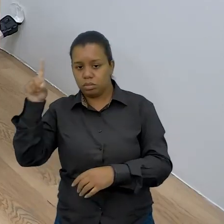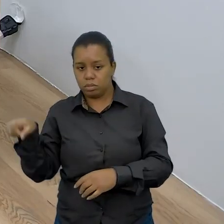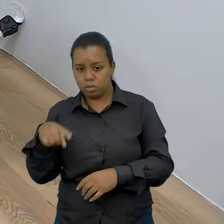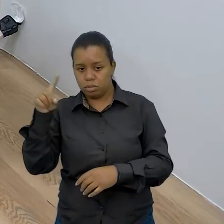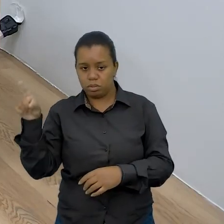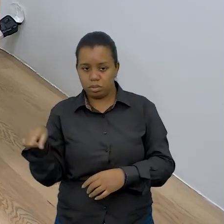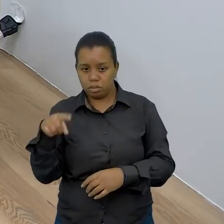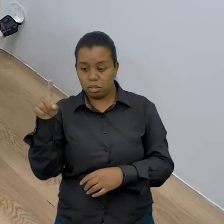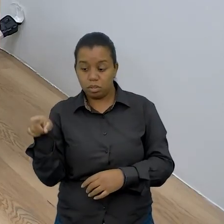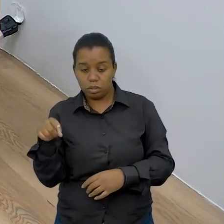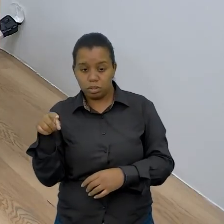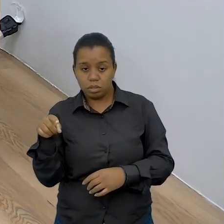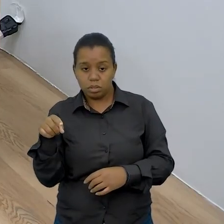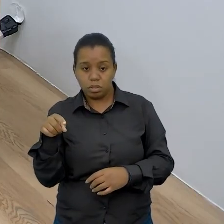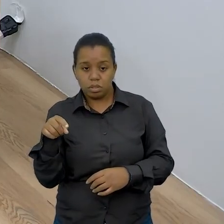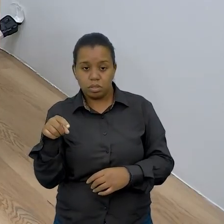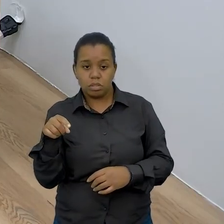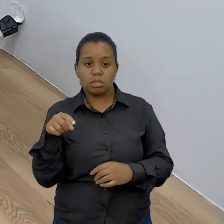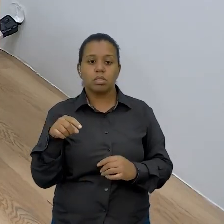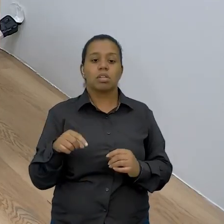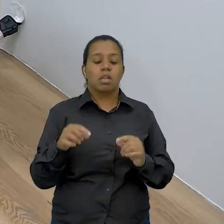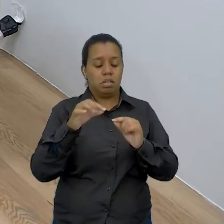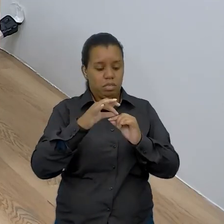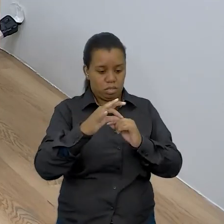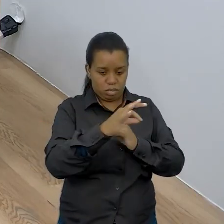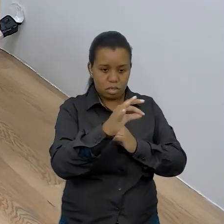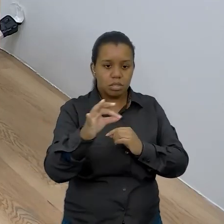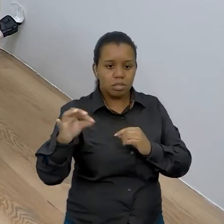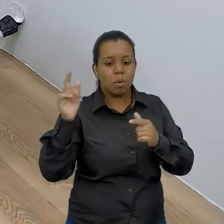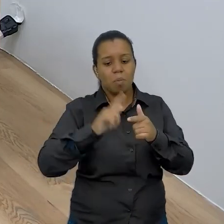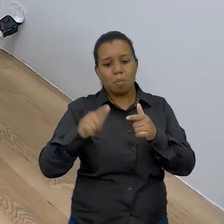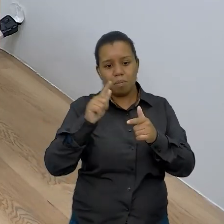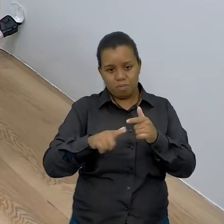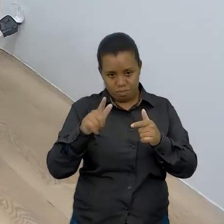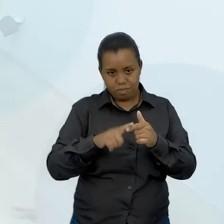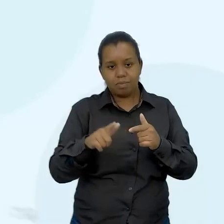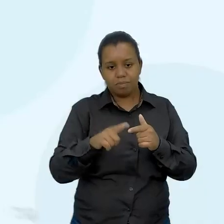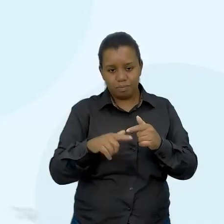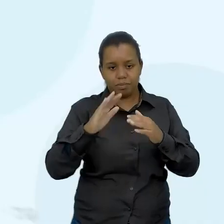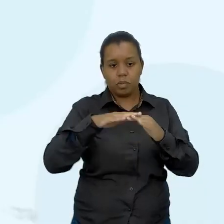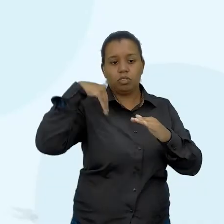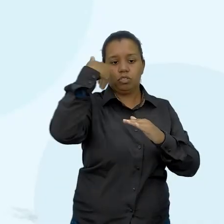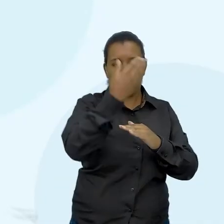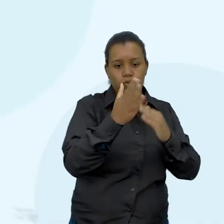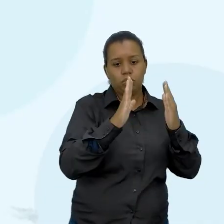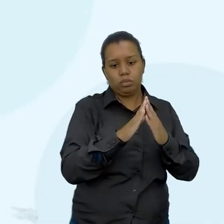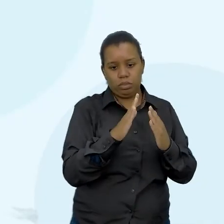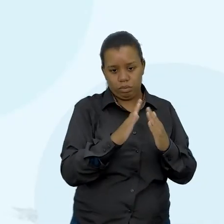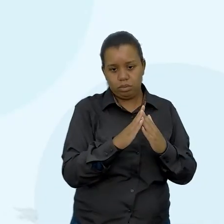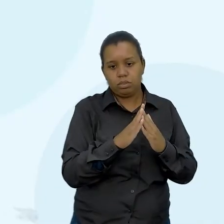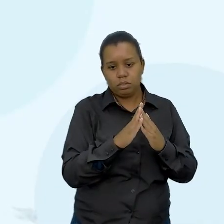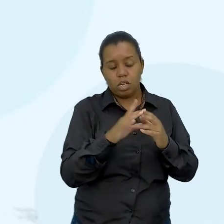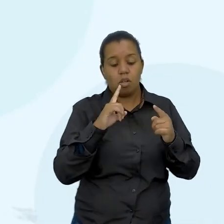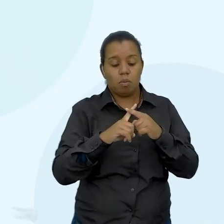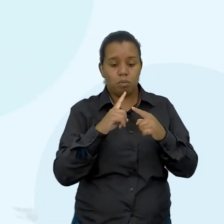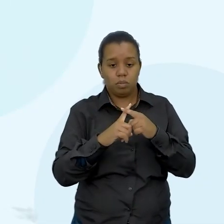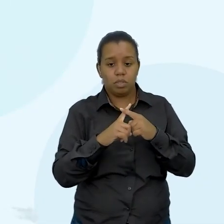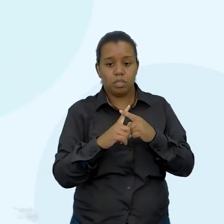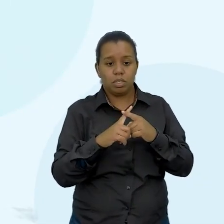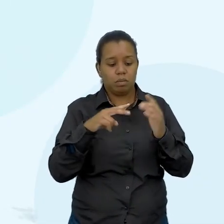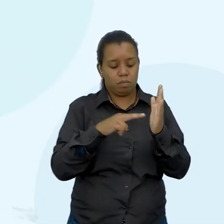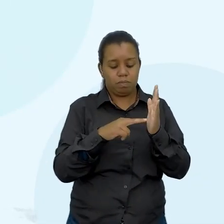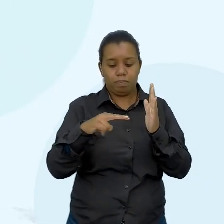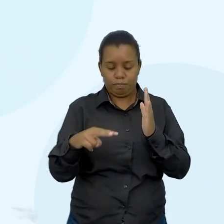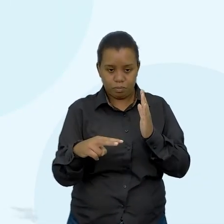está com problema na sua instalação para o lado de fora. Ele não deveria, tá? Porque o aparelho, para ele consumir corrente, ele tem que estar em funcionamento,